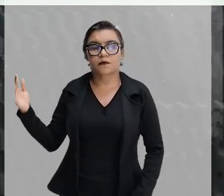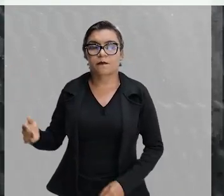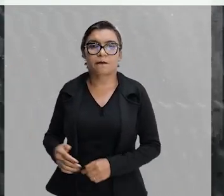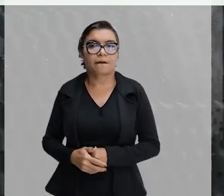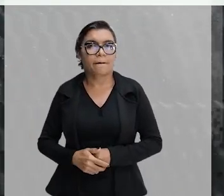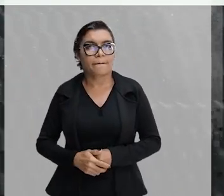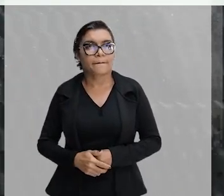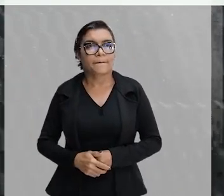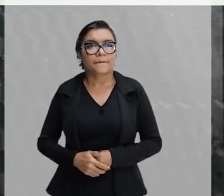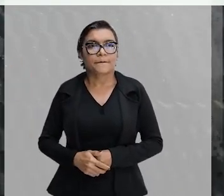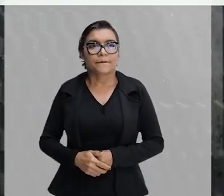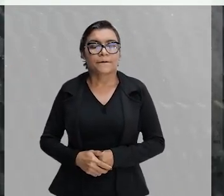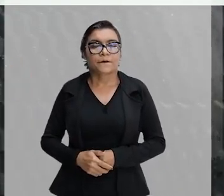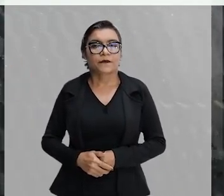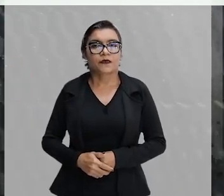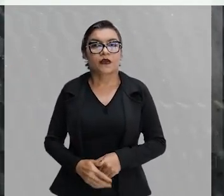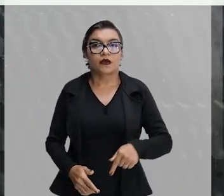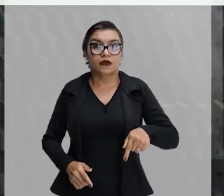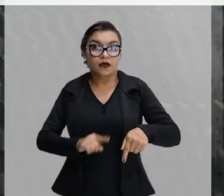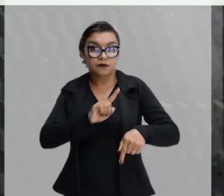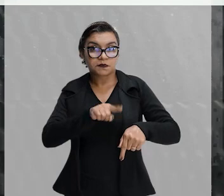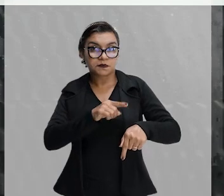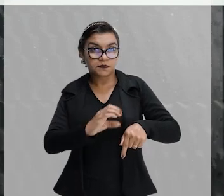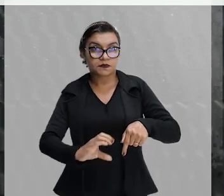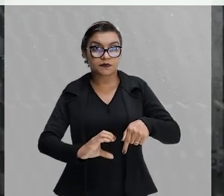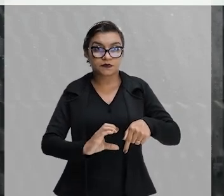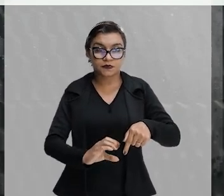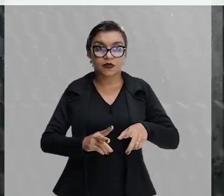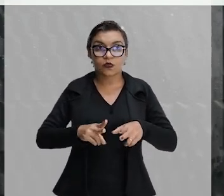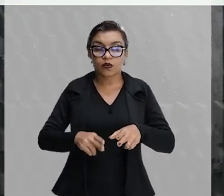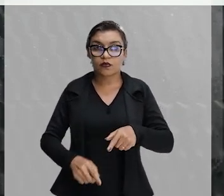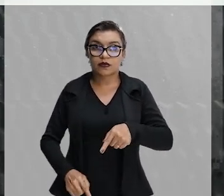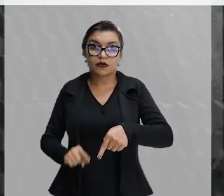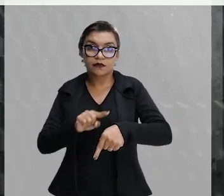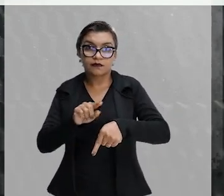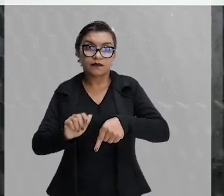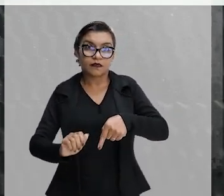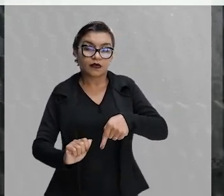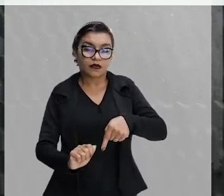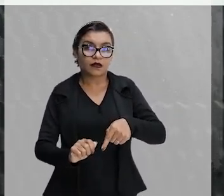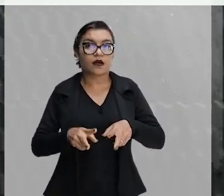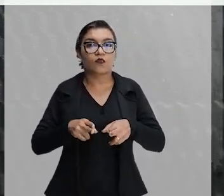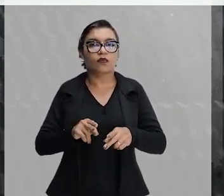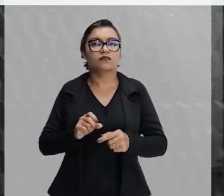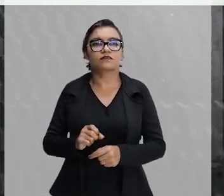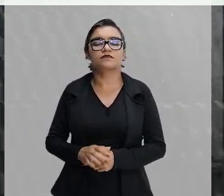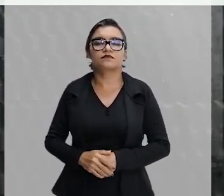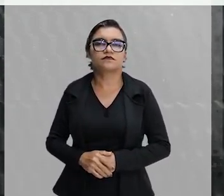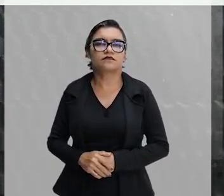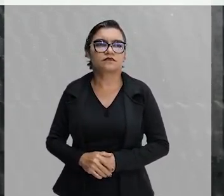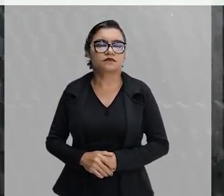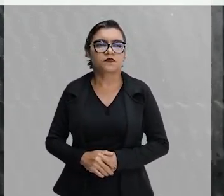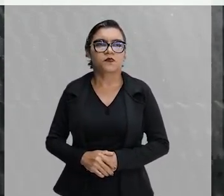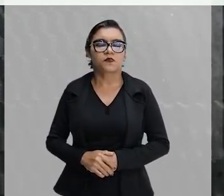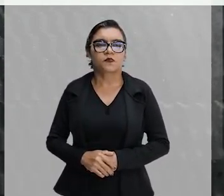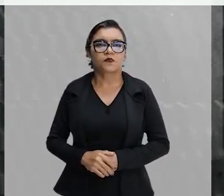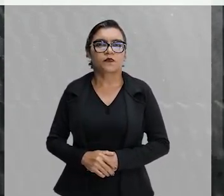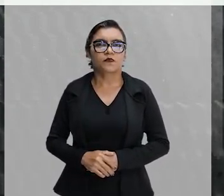essa final de C vai ser igual a esta final de A, que vai ser igual, ó, o Q'